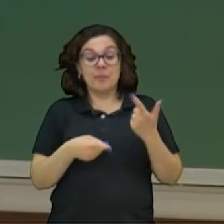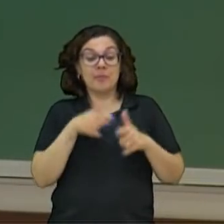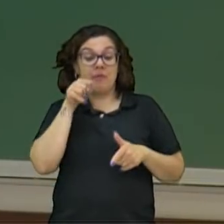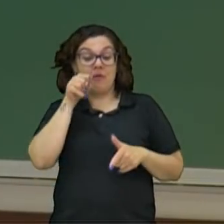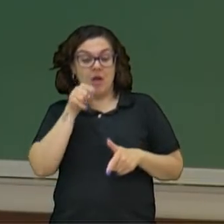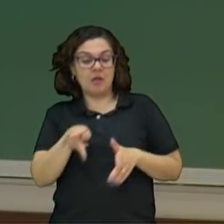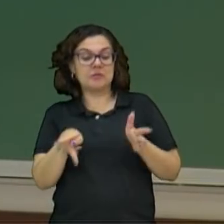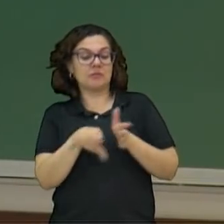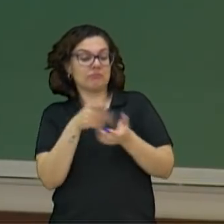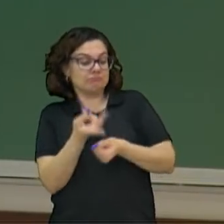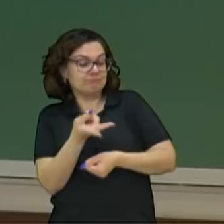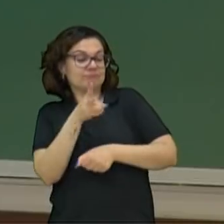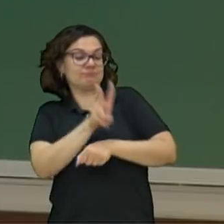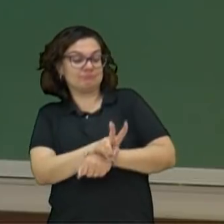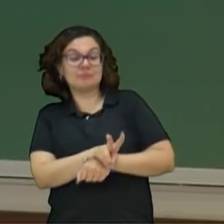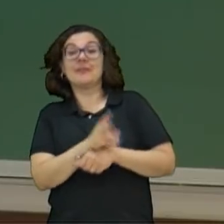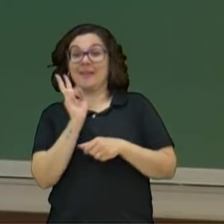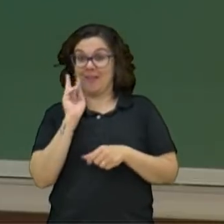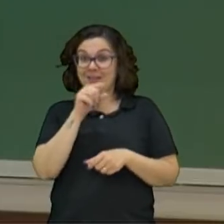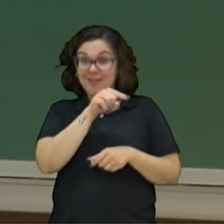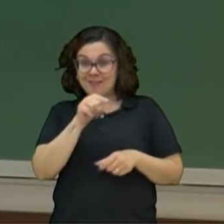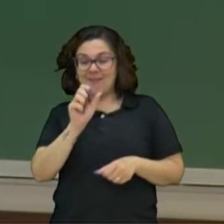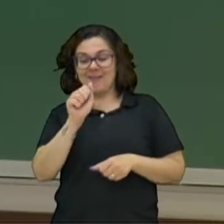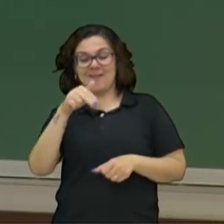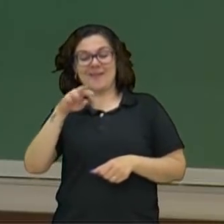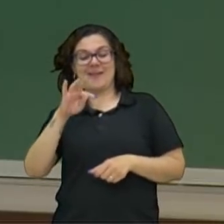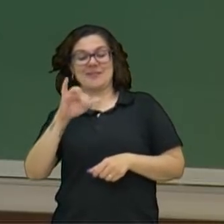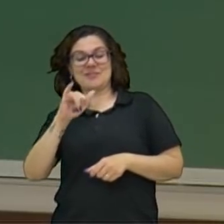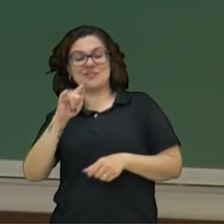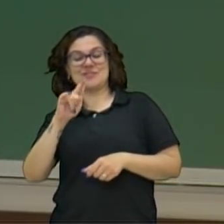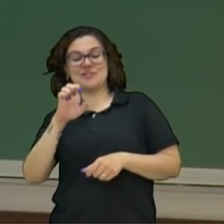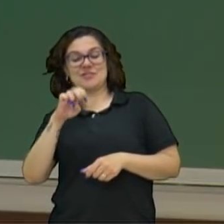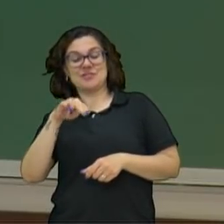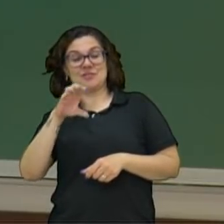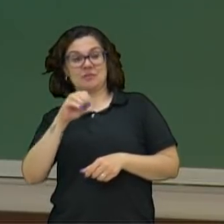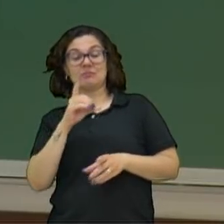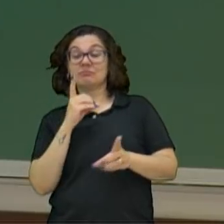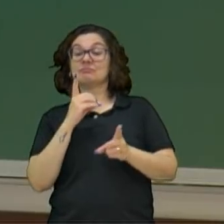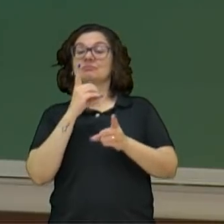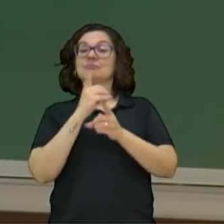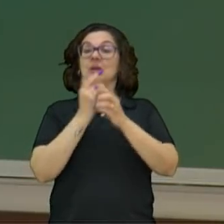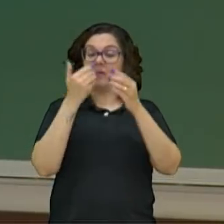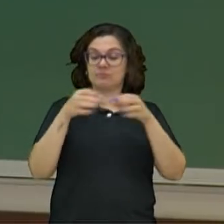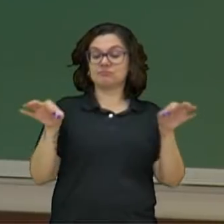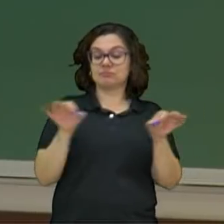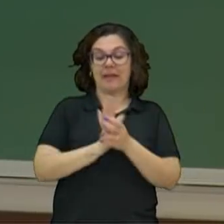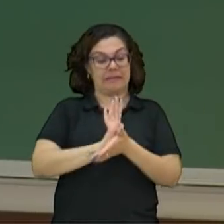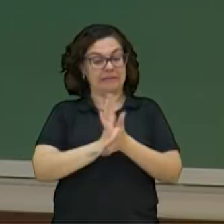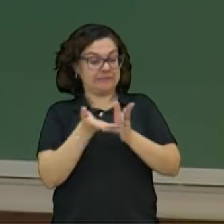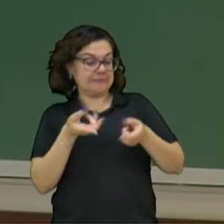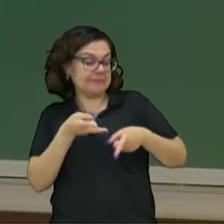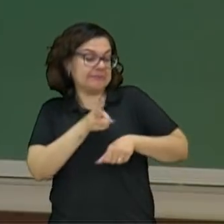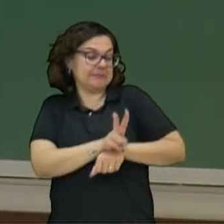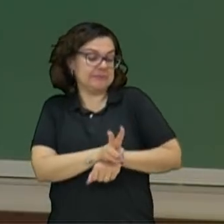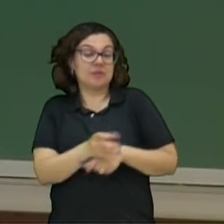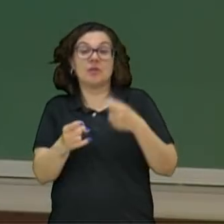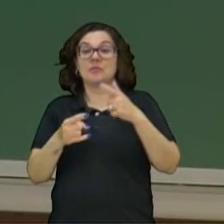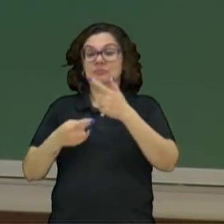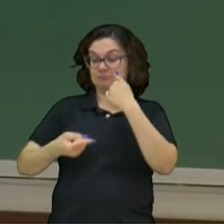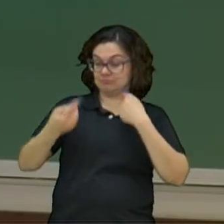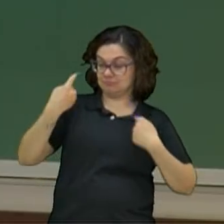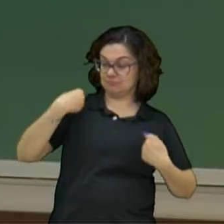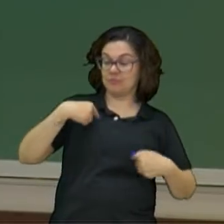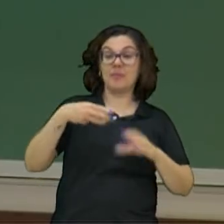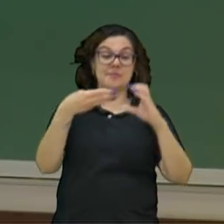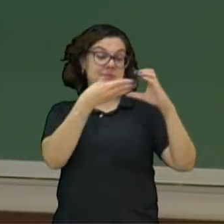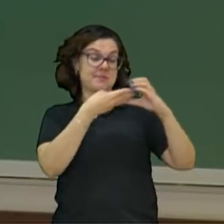estão os antígenos, o qual, né, precisa ser identificado e combatido através da ação lá dos